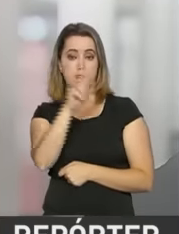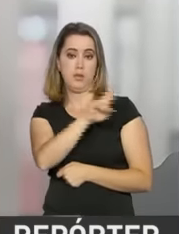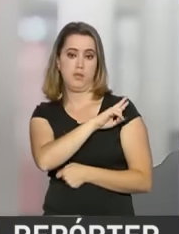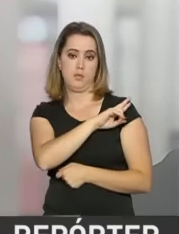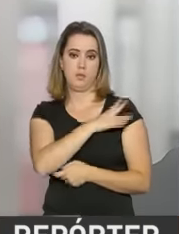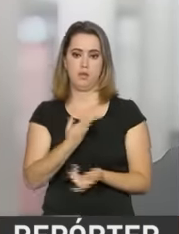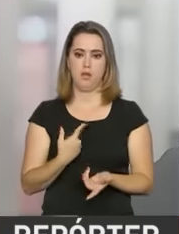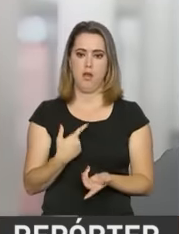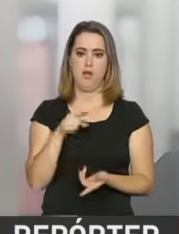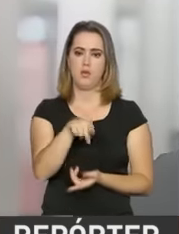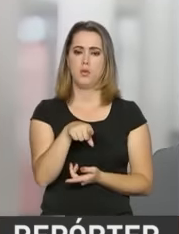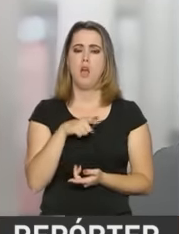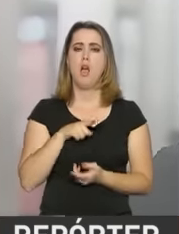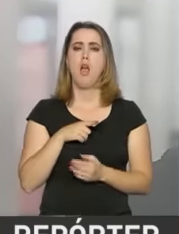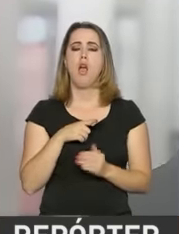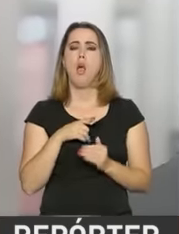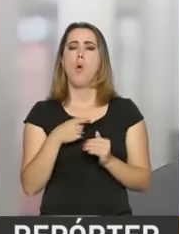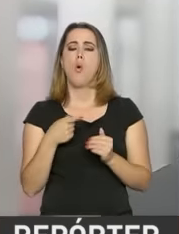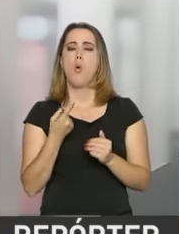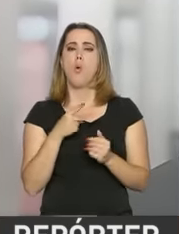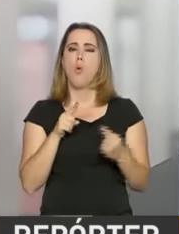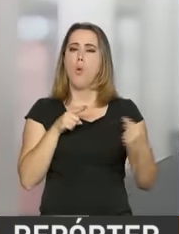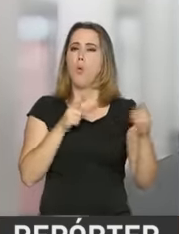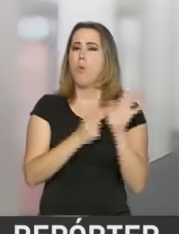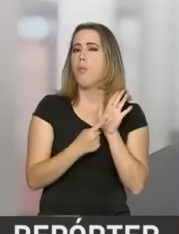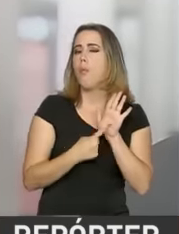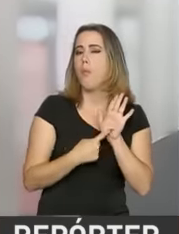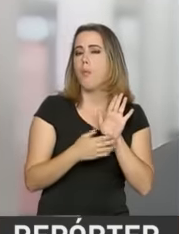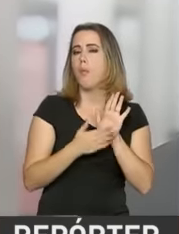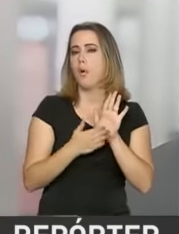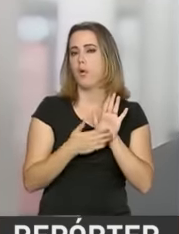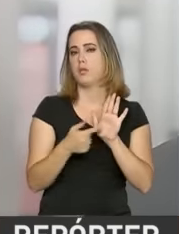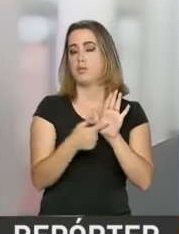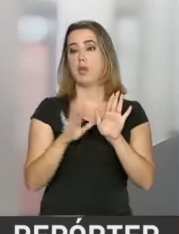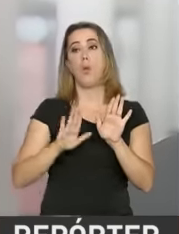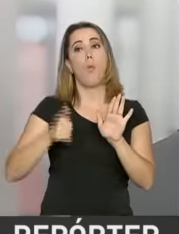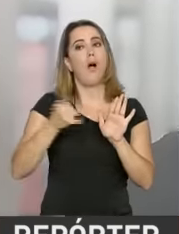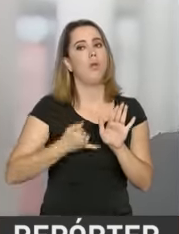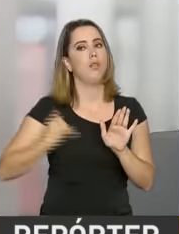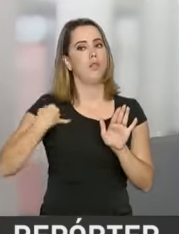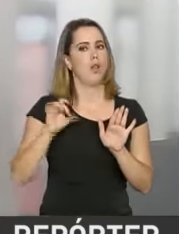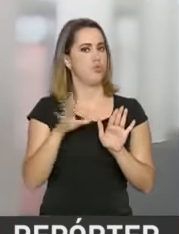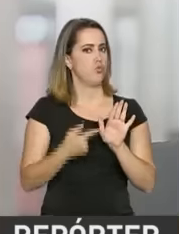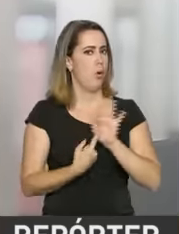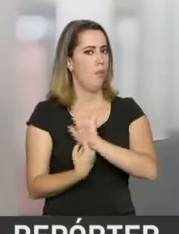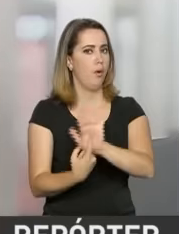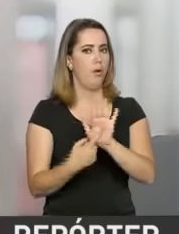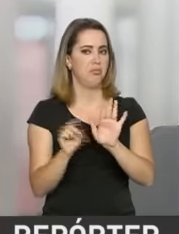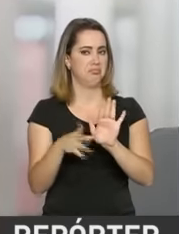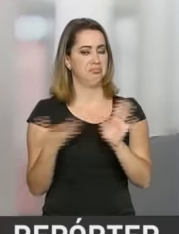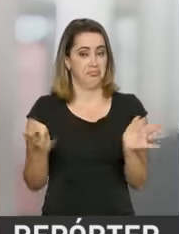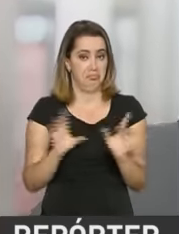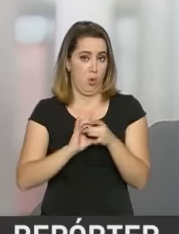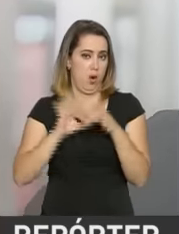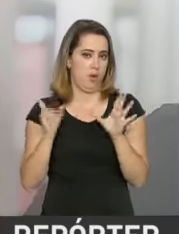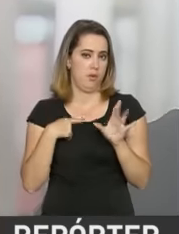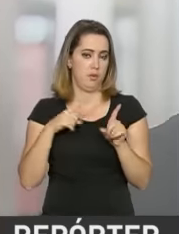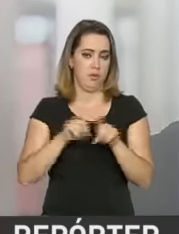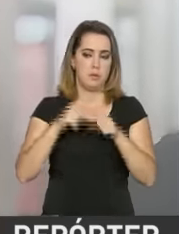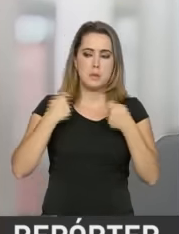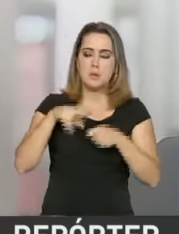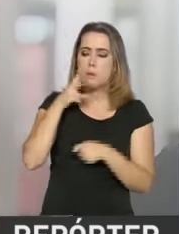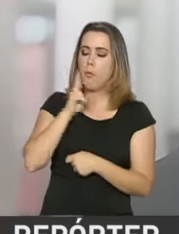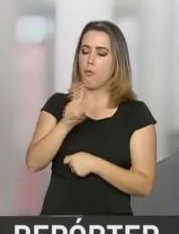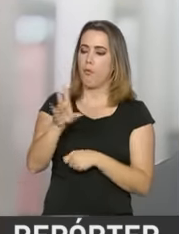uma censura, né? Ela é apenas um indicativo. Cabe aos pais realmente verificar o que tem naquele conteúdo e saber,